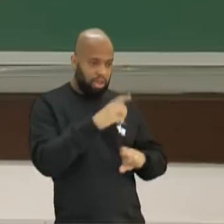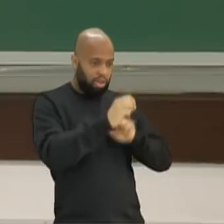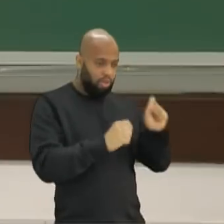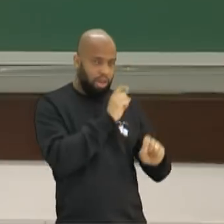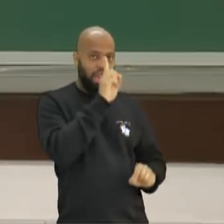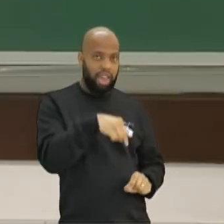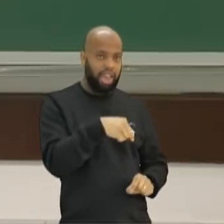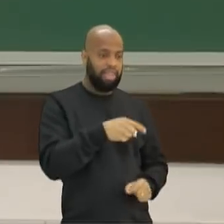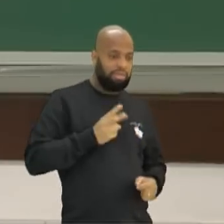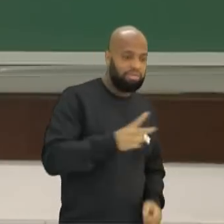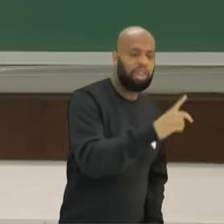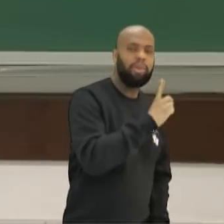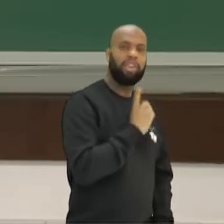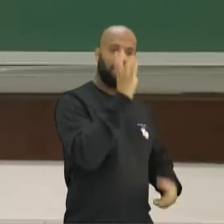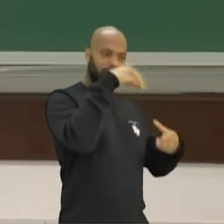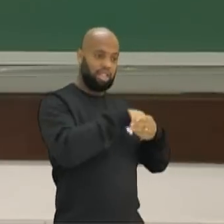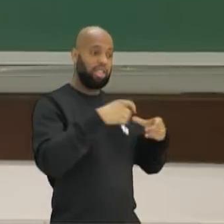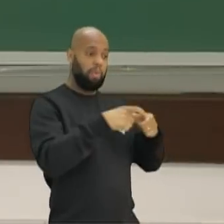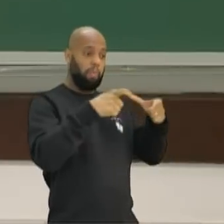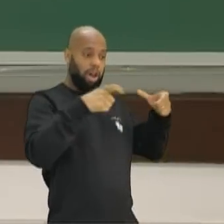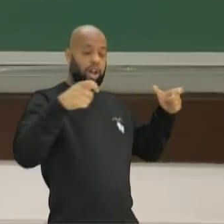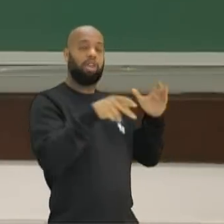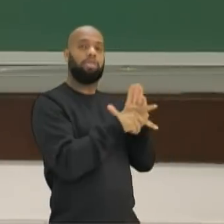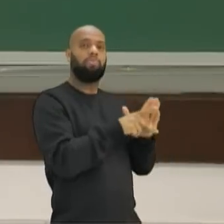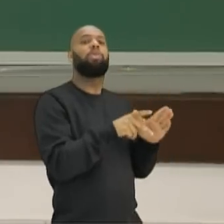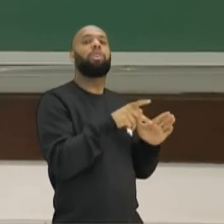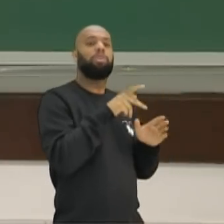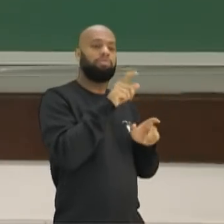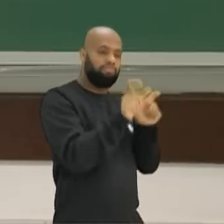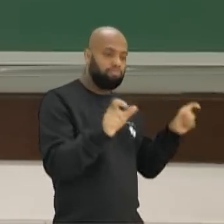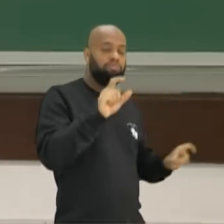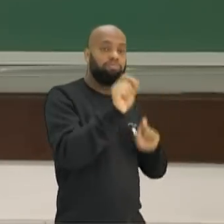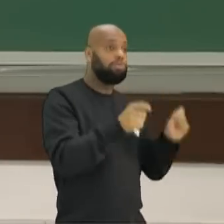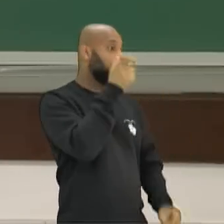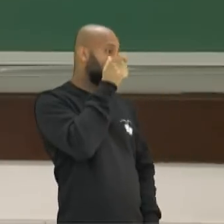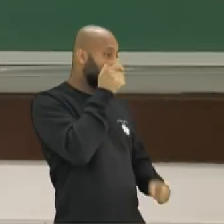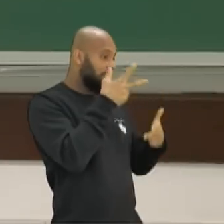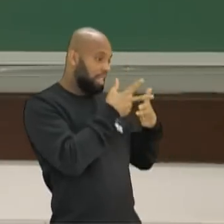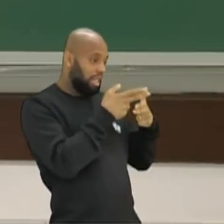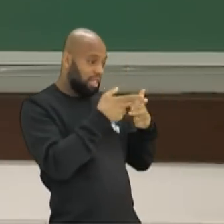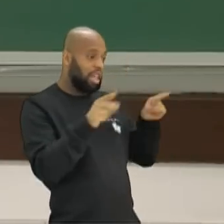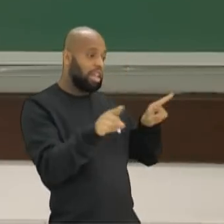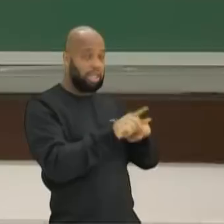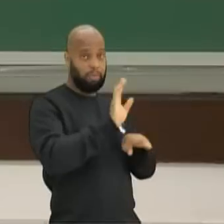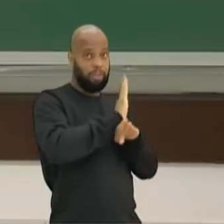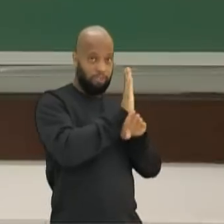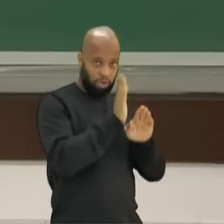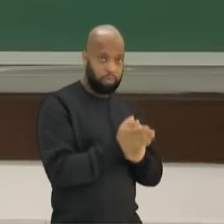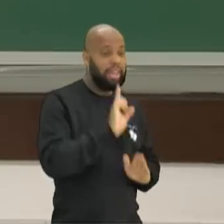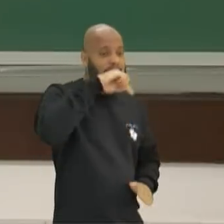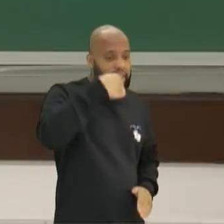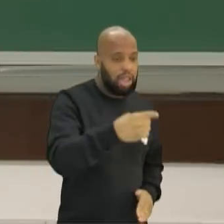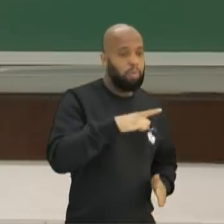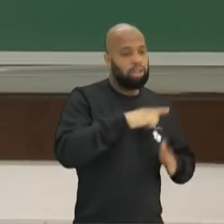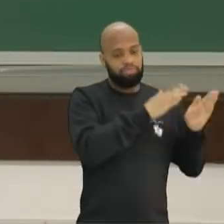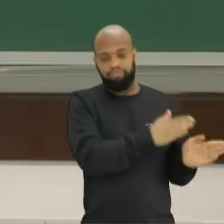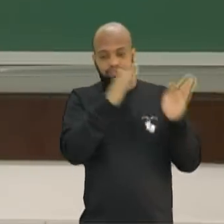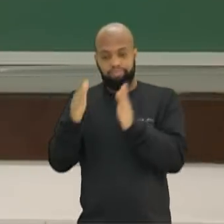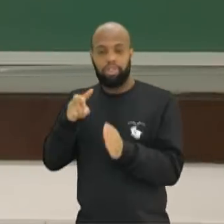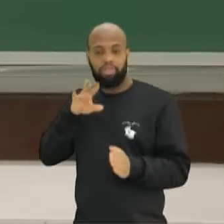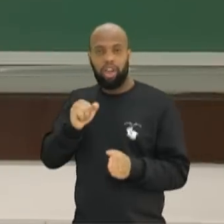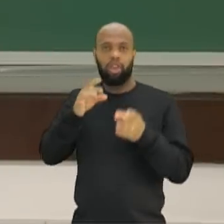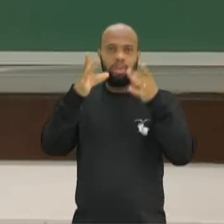acaba sendo comum a grande parte das pessoas, que é assistir séries e filmes. E depois o autor ele